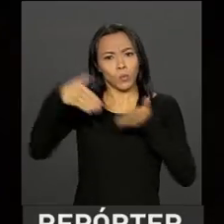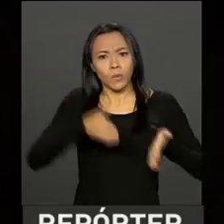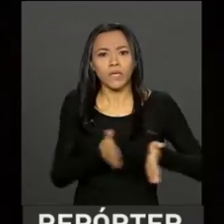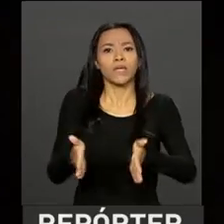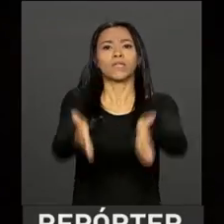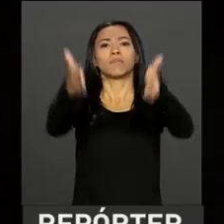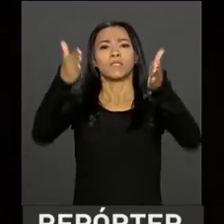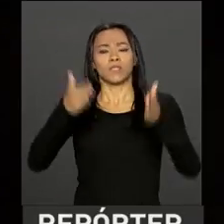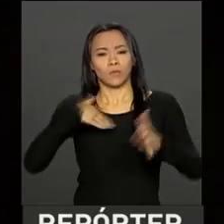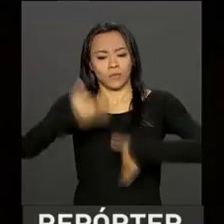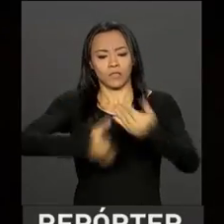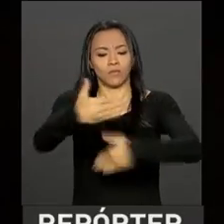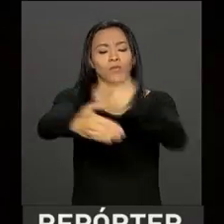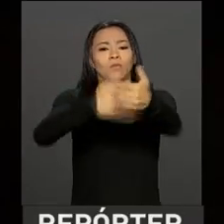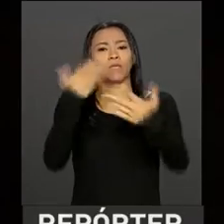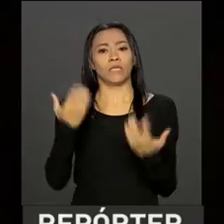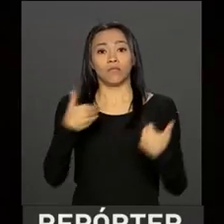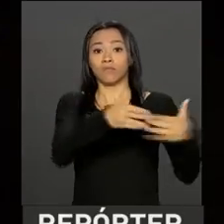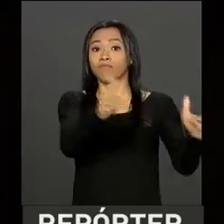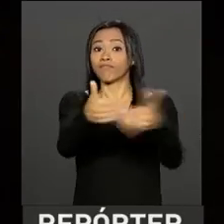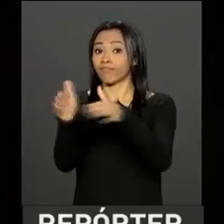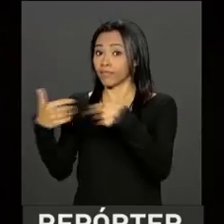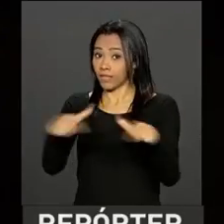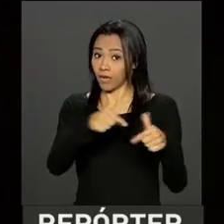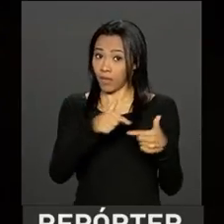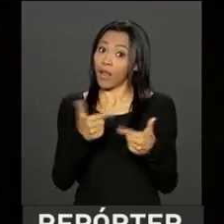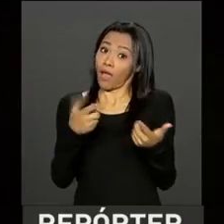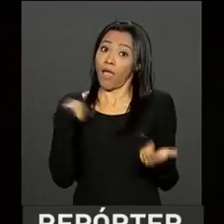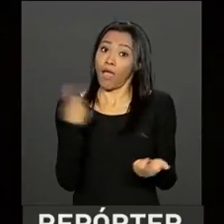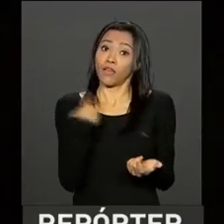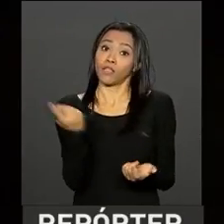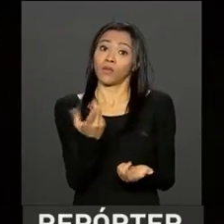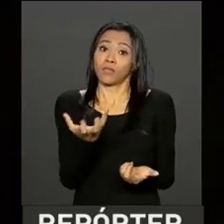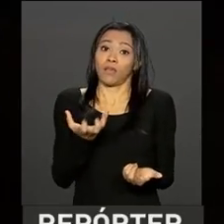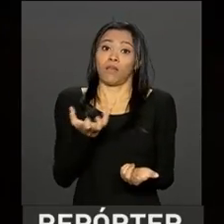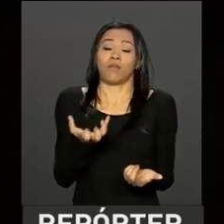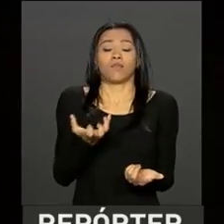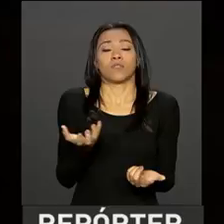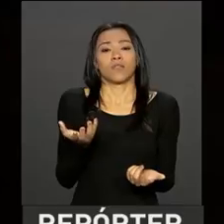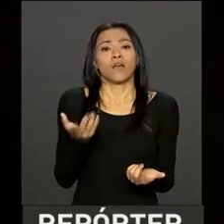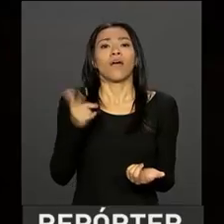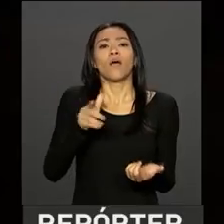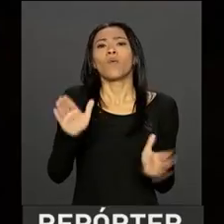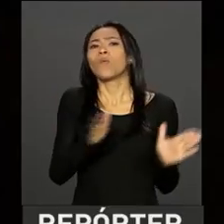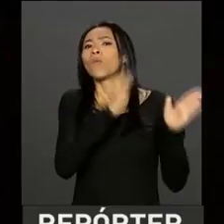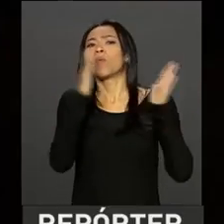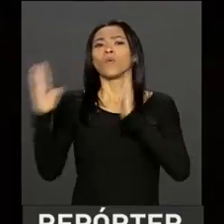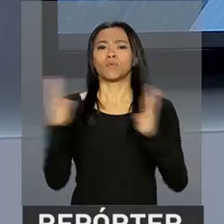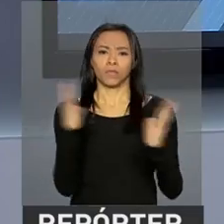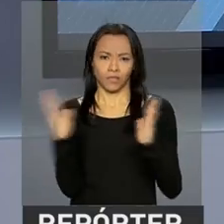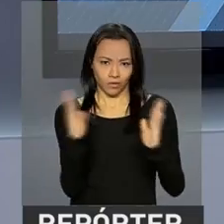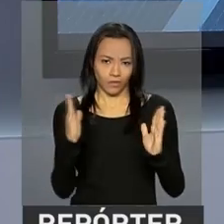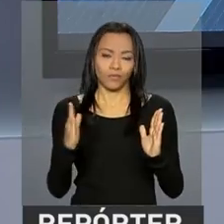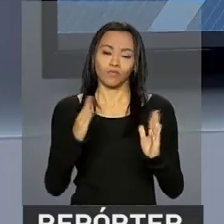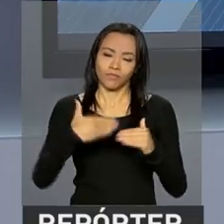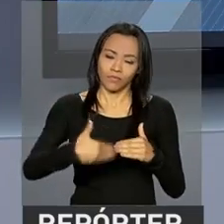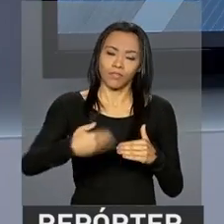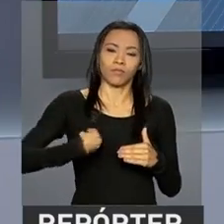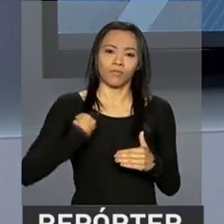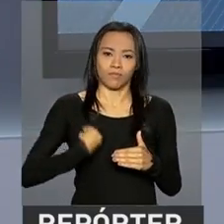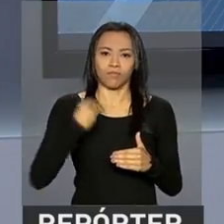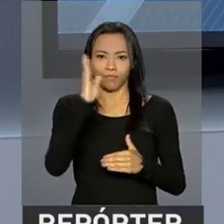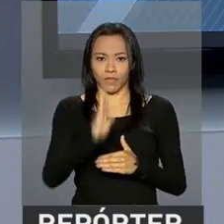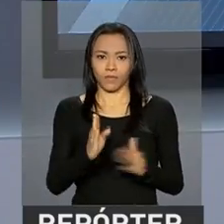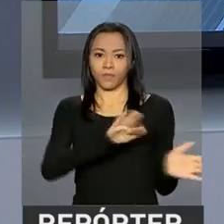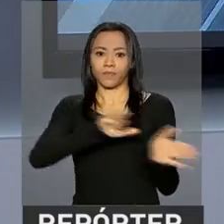econômico da geração bitucas que todos nós desejam um outro momento que o país viverá e para o